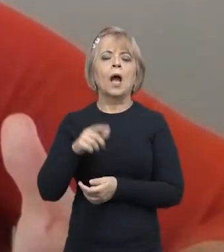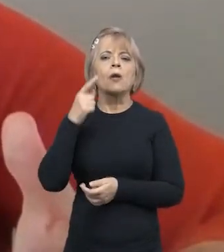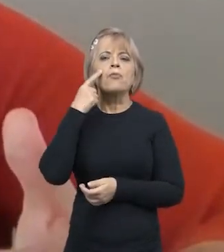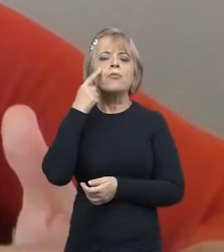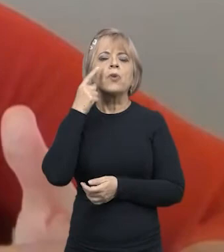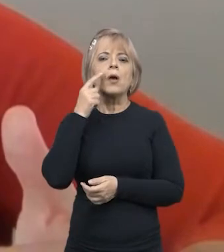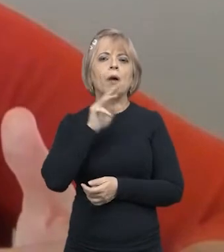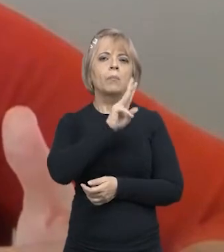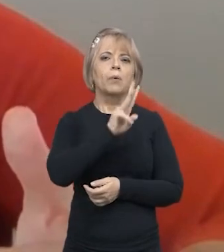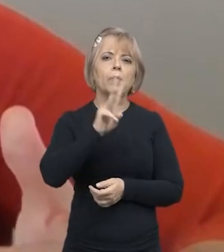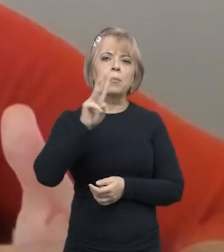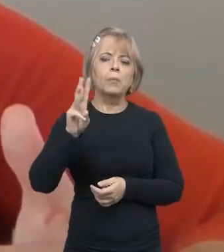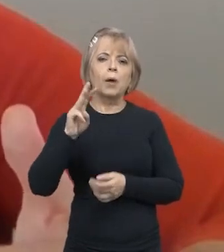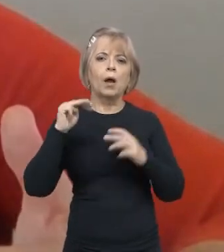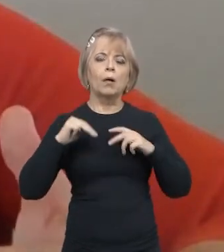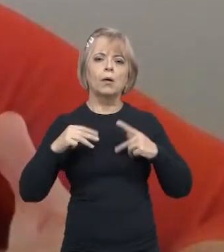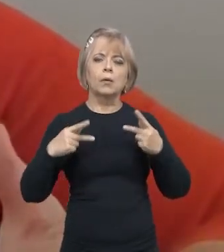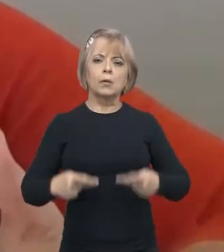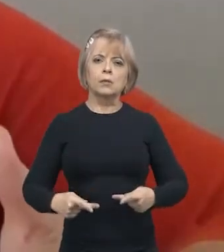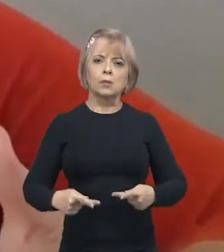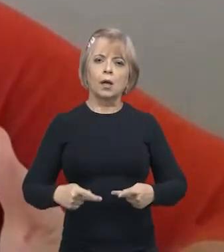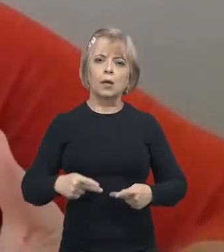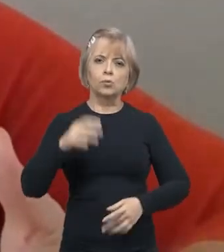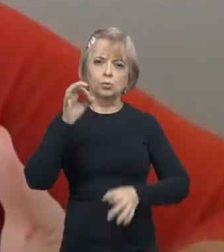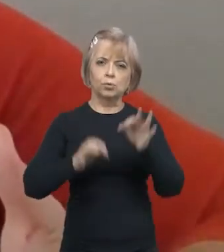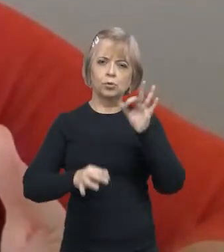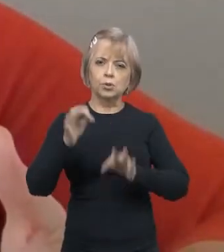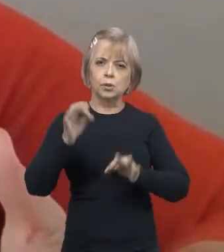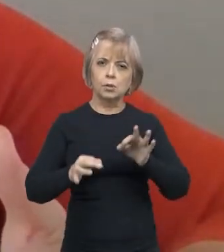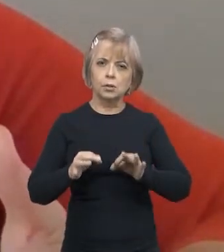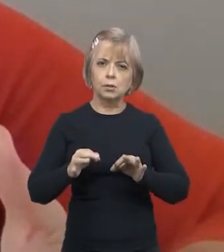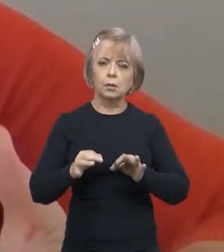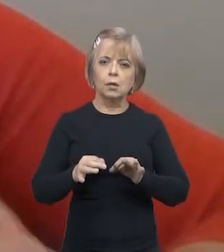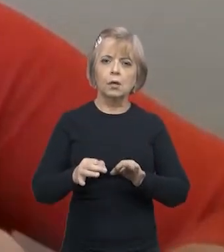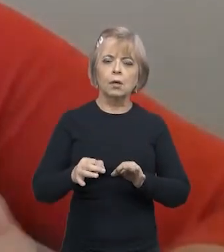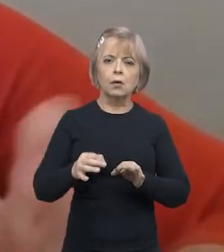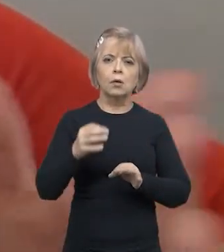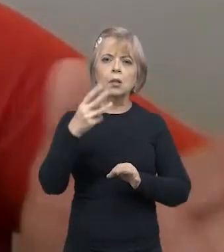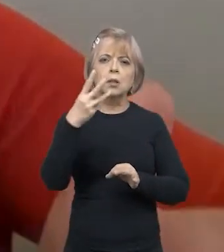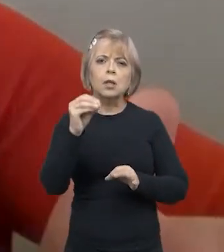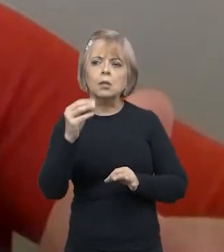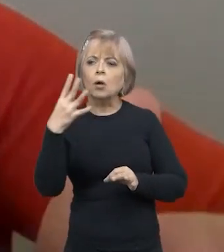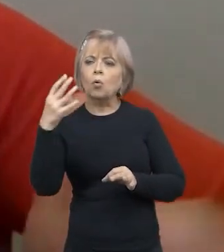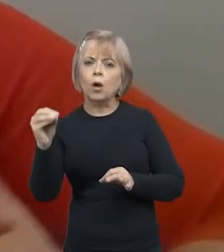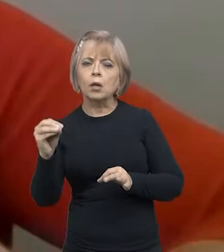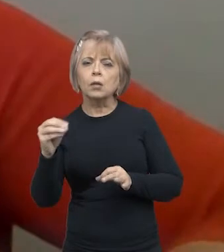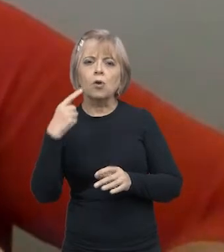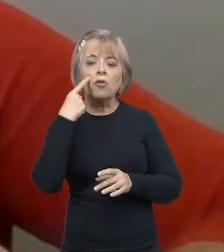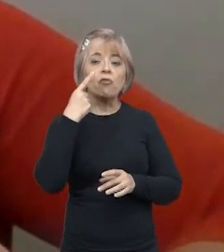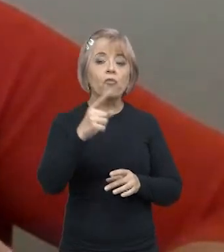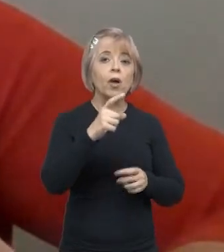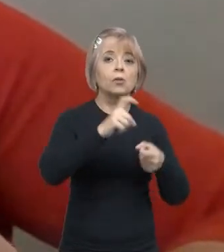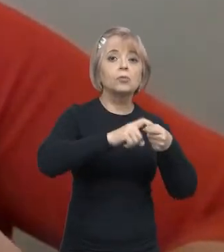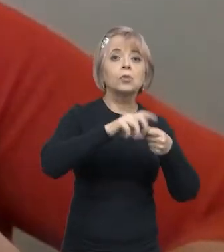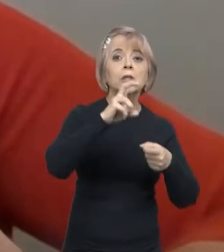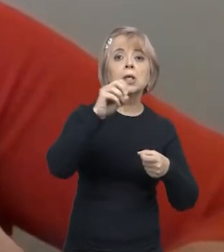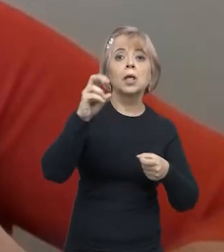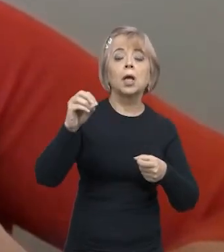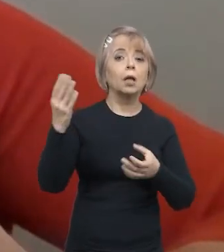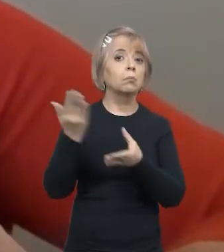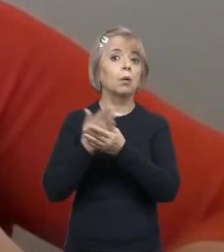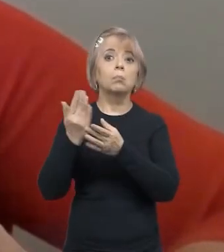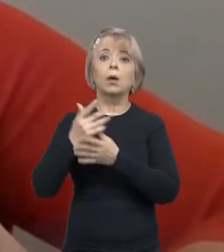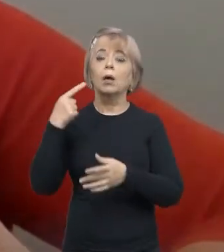do Ministério da Justiça, o consumidor.gov, recebeu às vezes 30 mil, 40 mil. Quando você olha o juizado, ele tem 500 mil